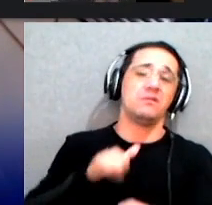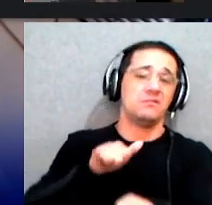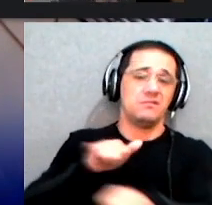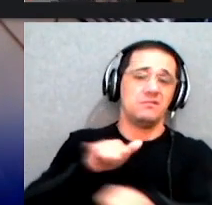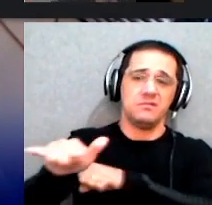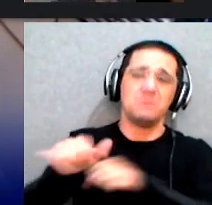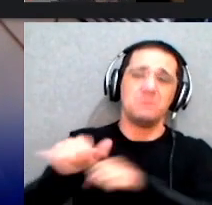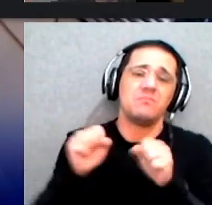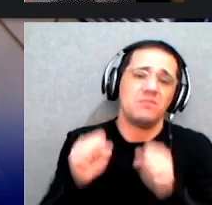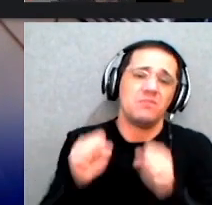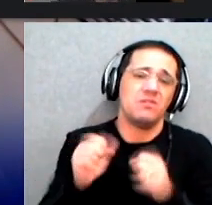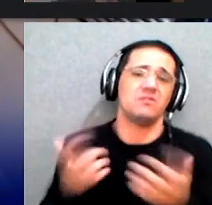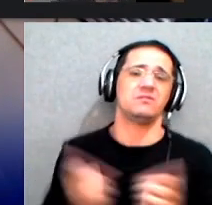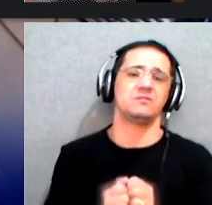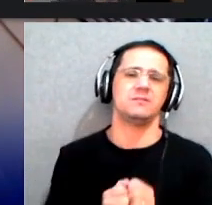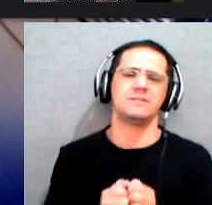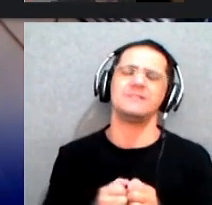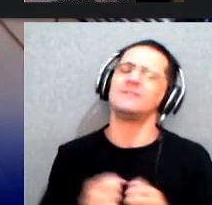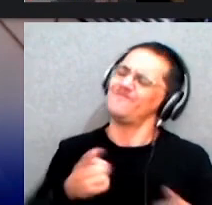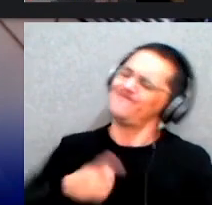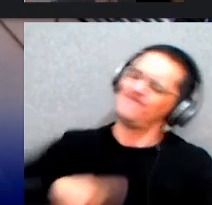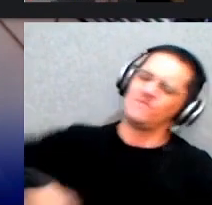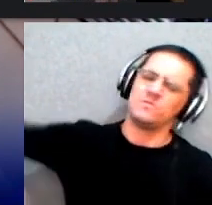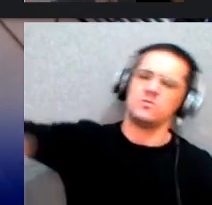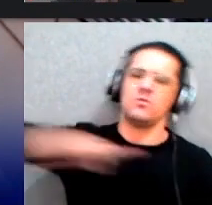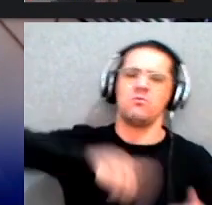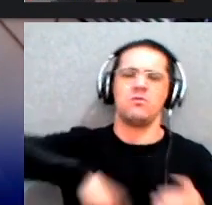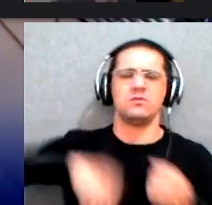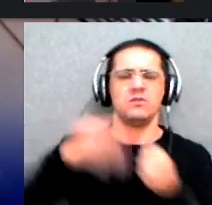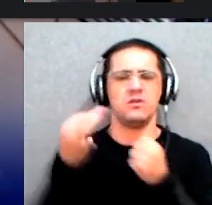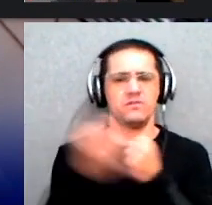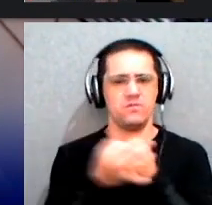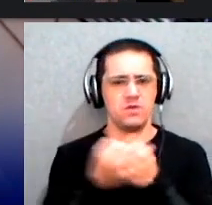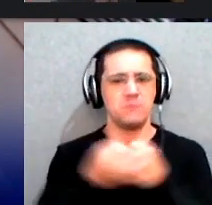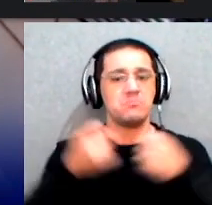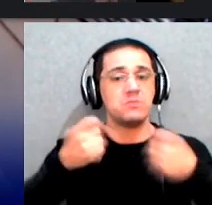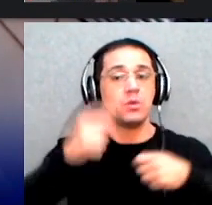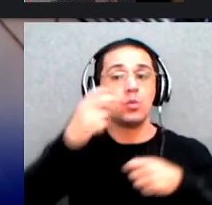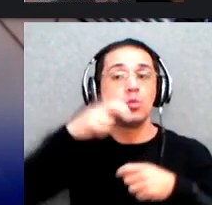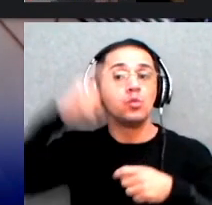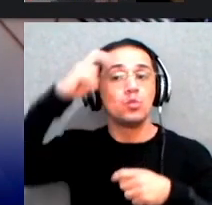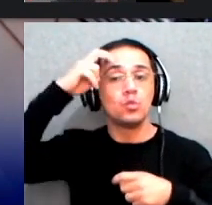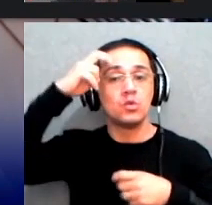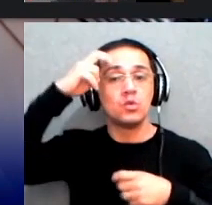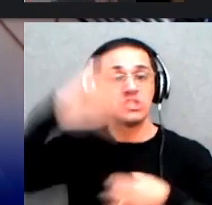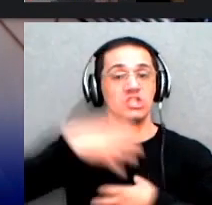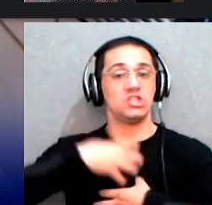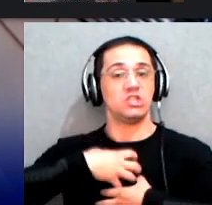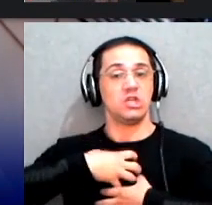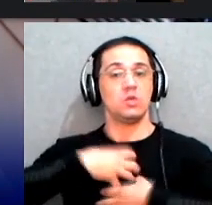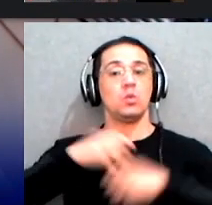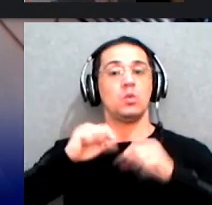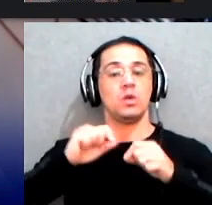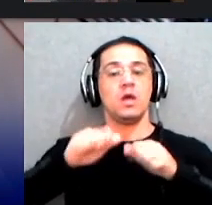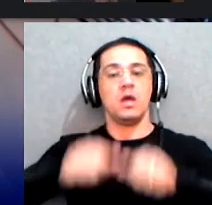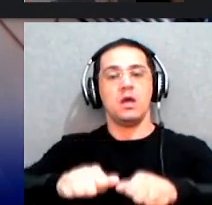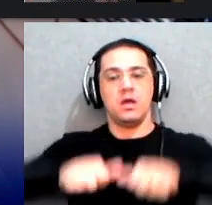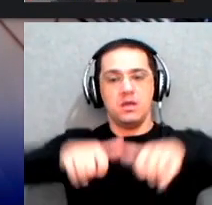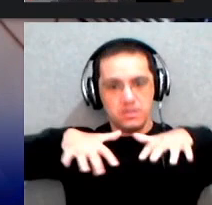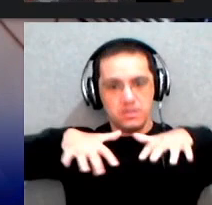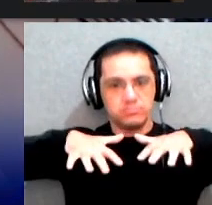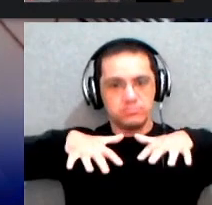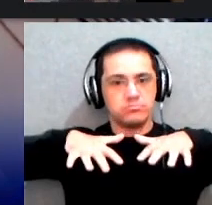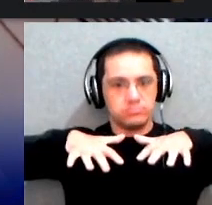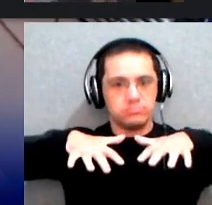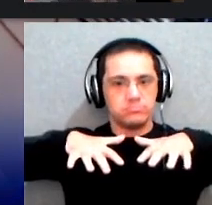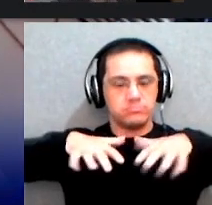lutar, nós advogados, por cultura de audiência e cultura de oralidade. Nós também temos culpa em ter um